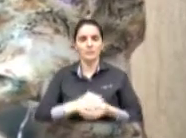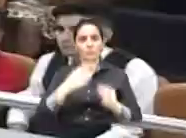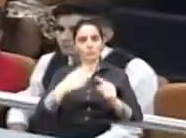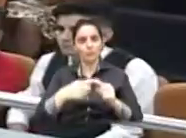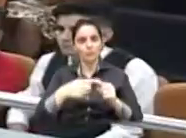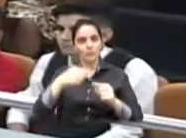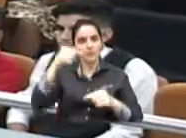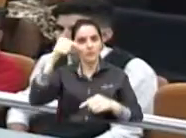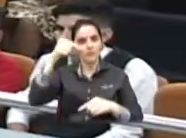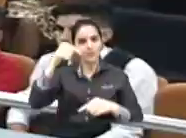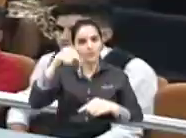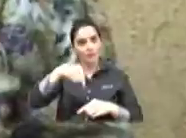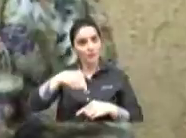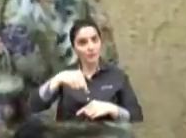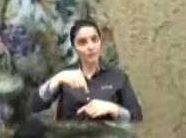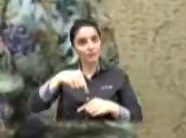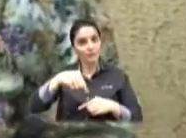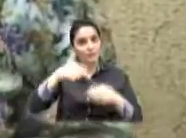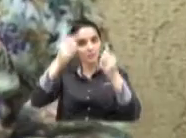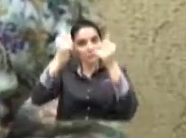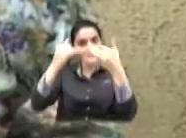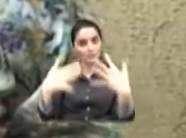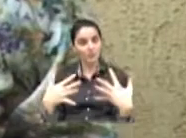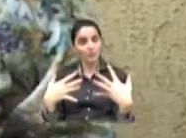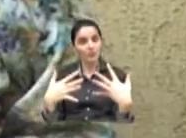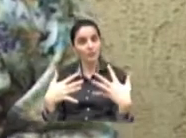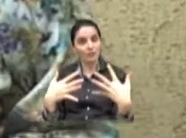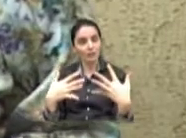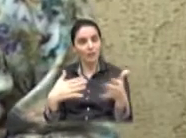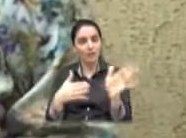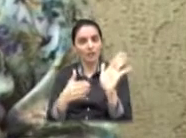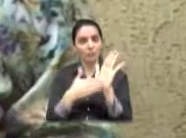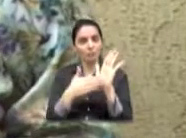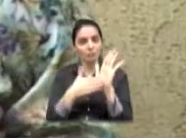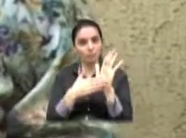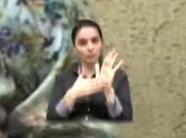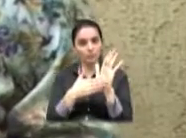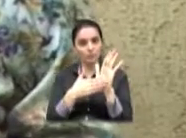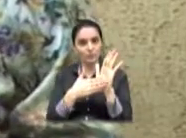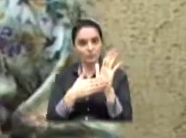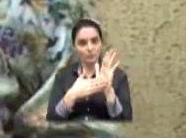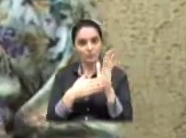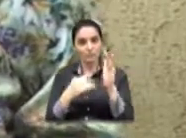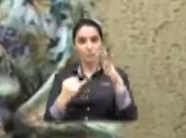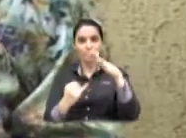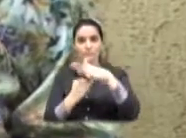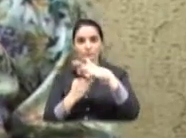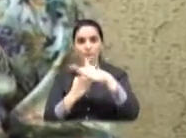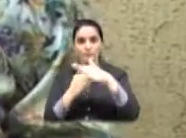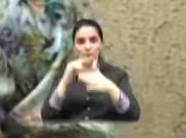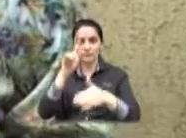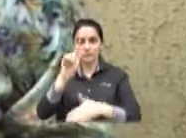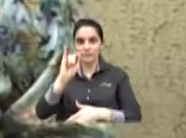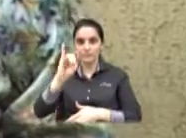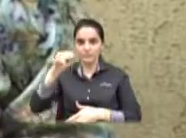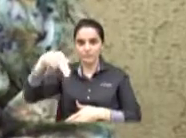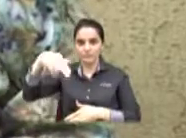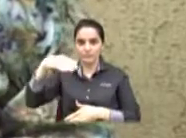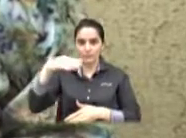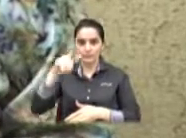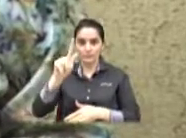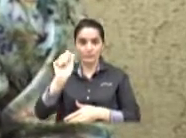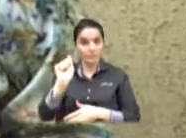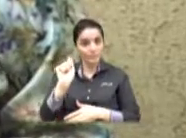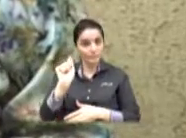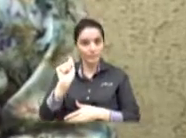senhores o nosso projeto e expor a limeira o que o instituto educacional ginga tem previsto para a